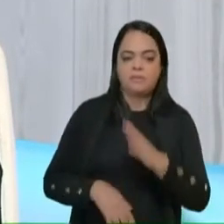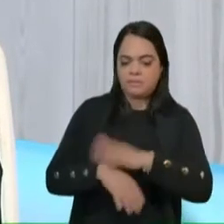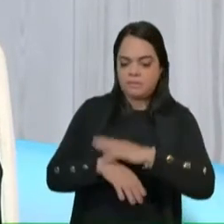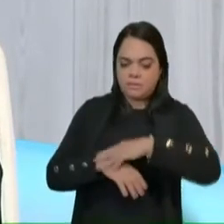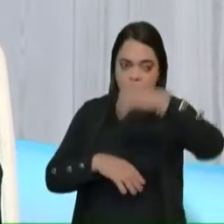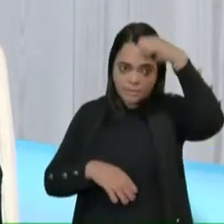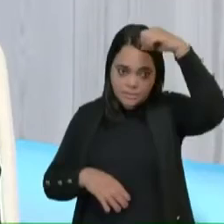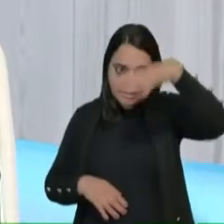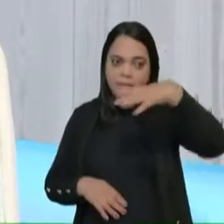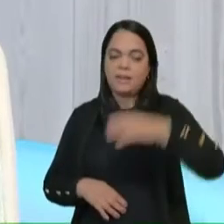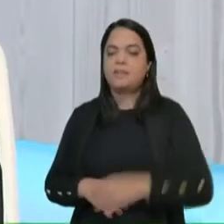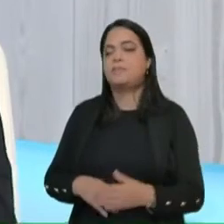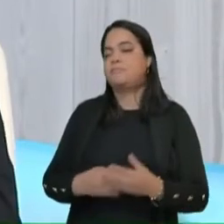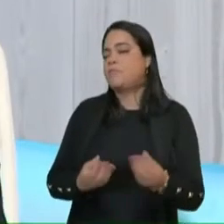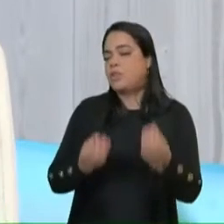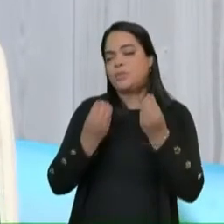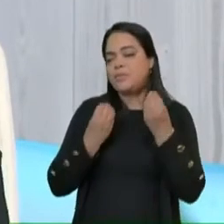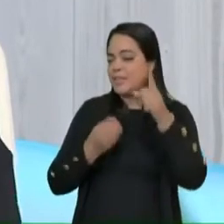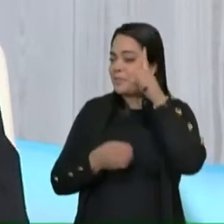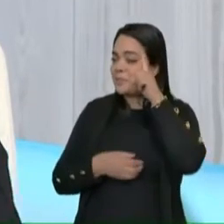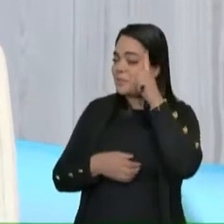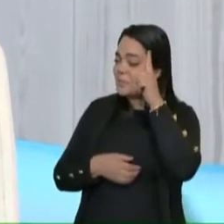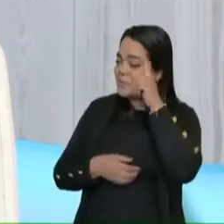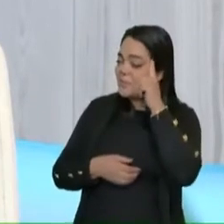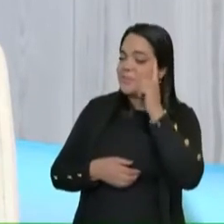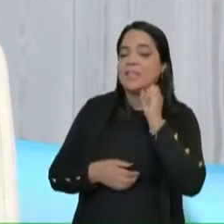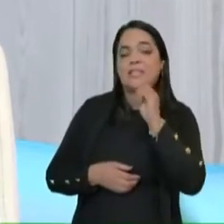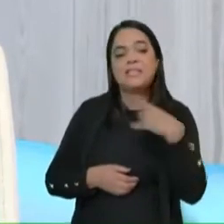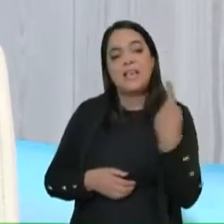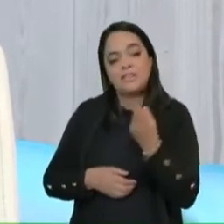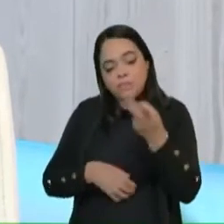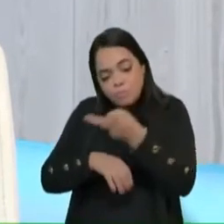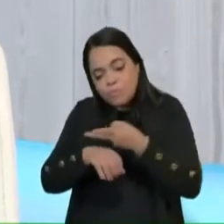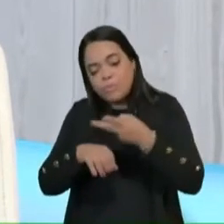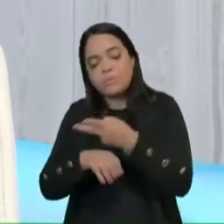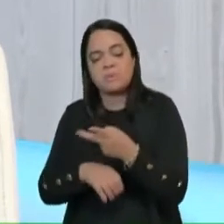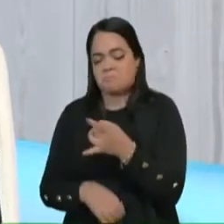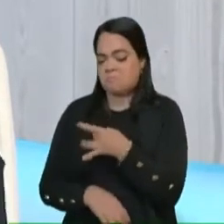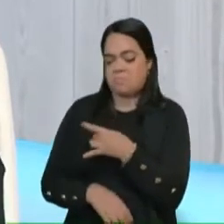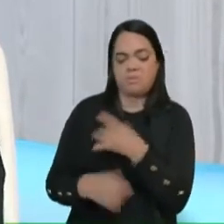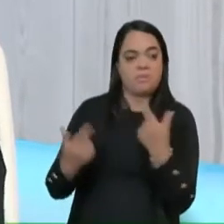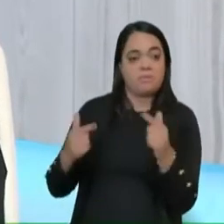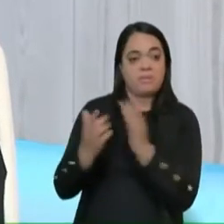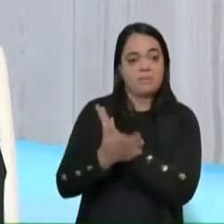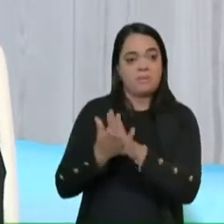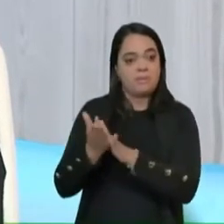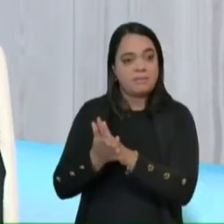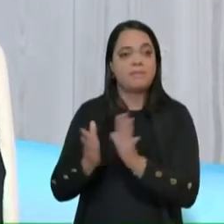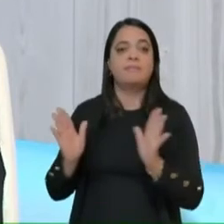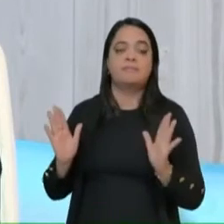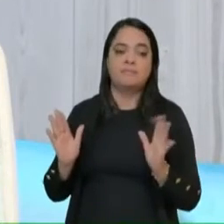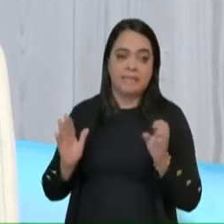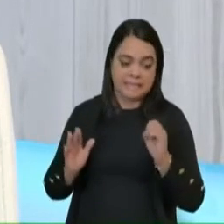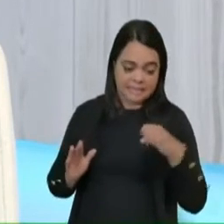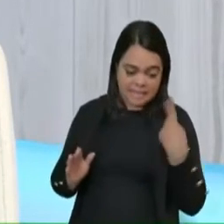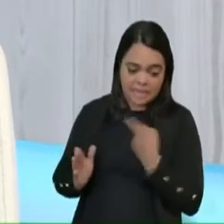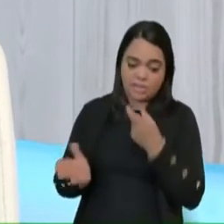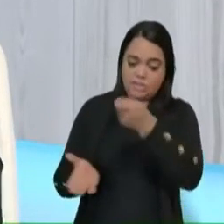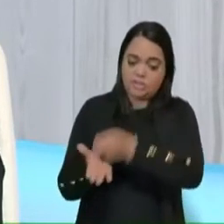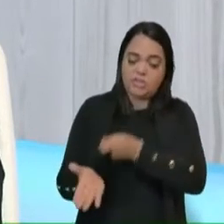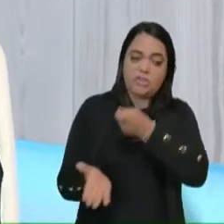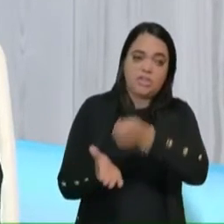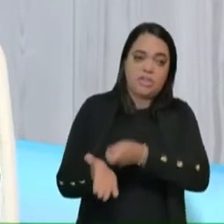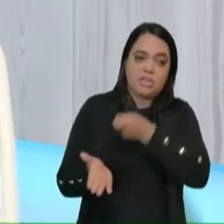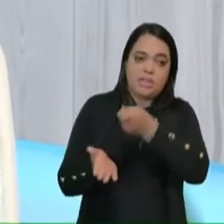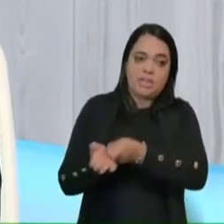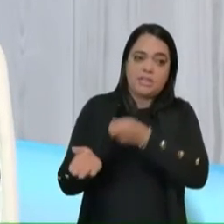Graça nos é ofertar todos os dias e se a gente busca se a gente não tem medo de buscar né se a gente insiste